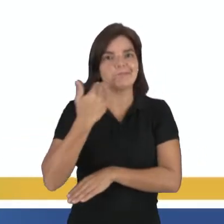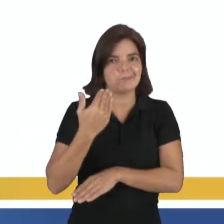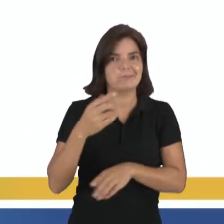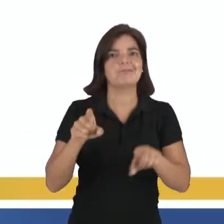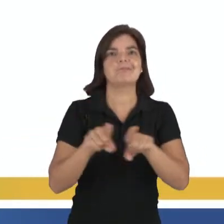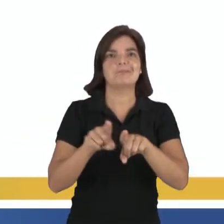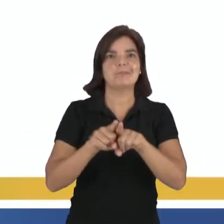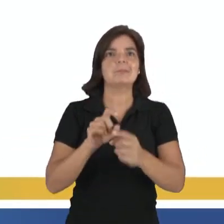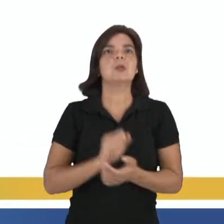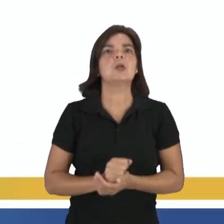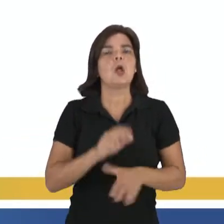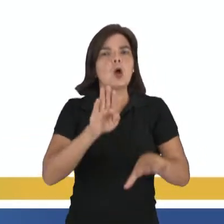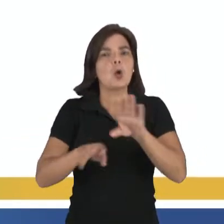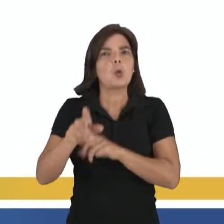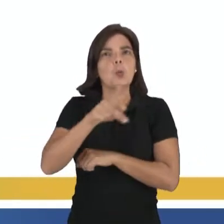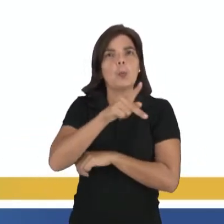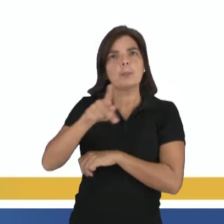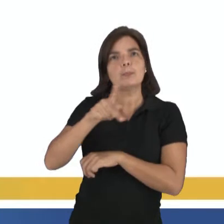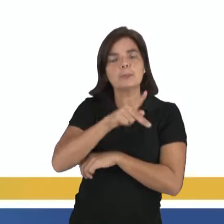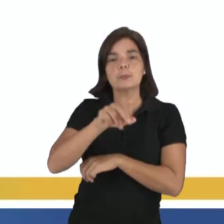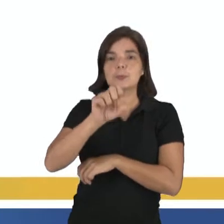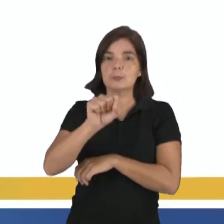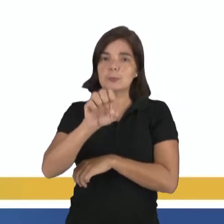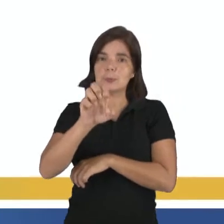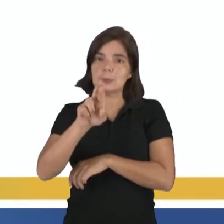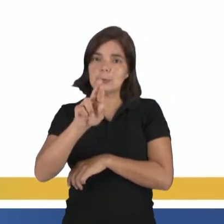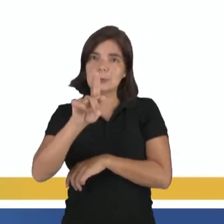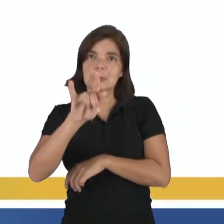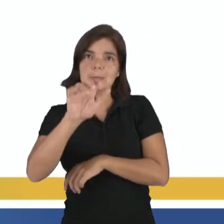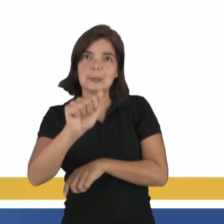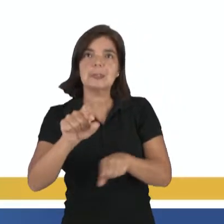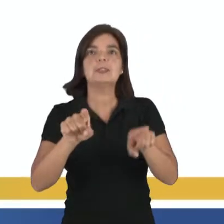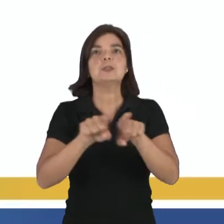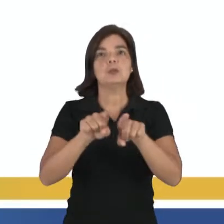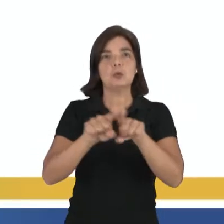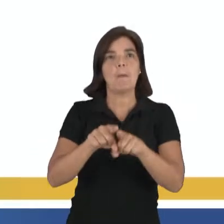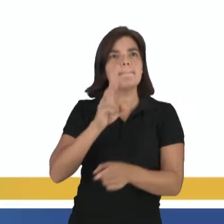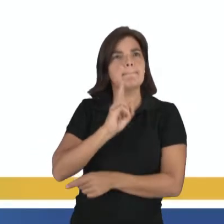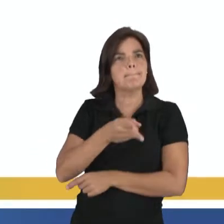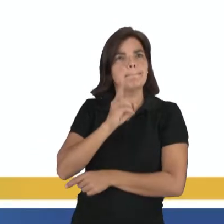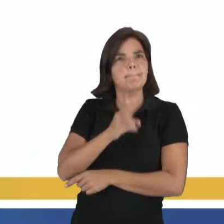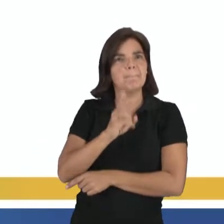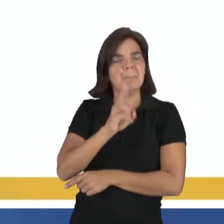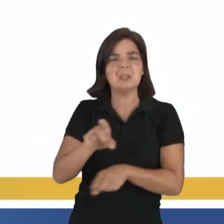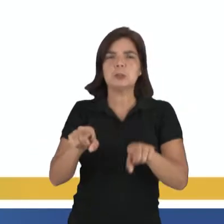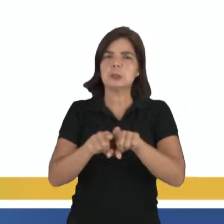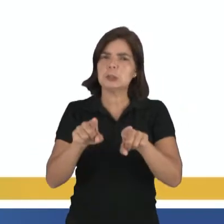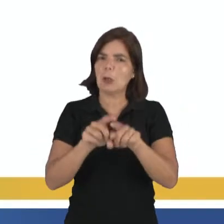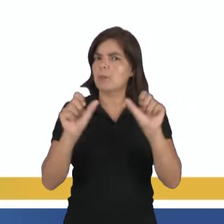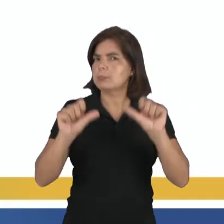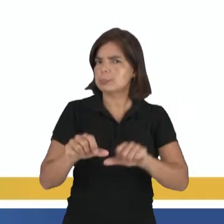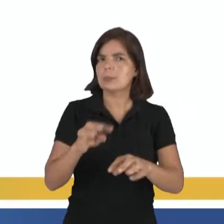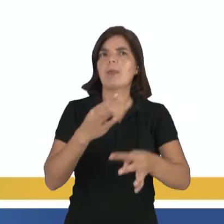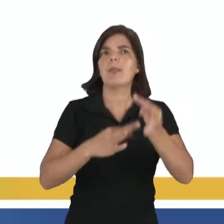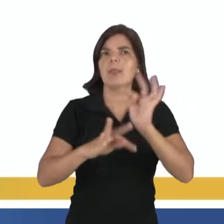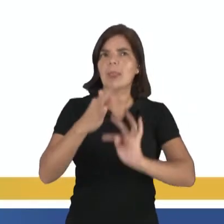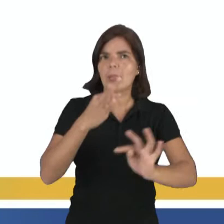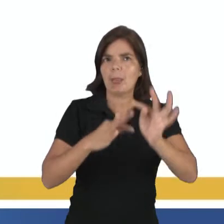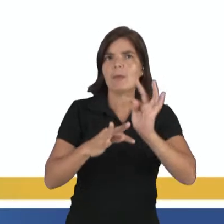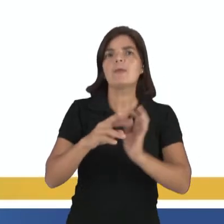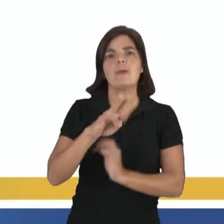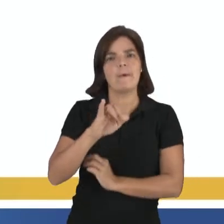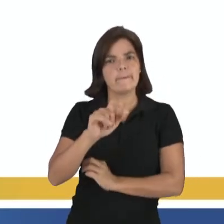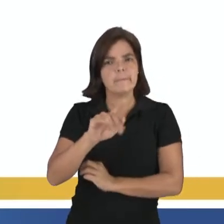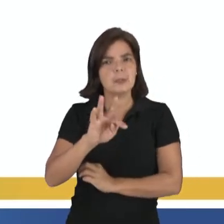mortíferas. De acordo com o professor Sérgio Alguma Coisa Júnior, mesmo sendo inegável que a tecnologia foi vital para